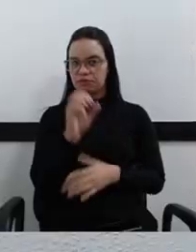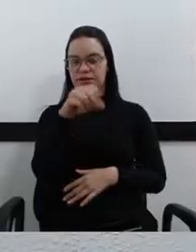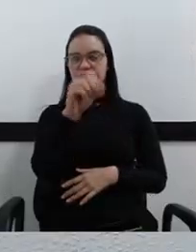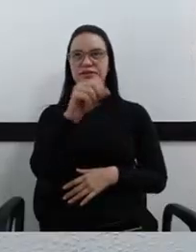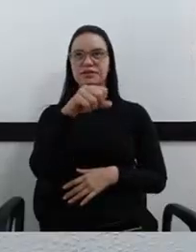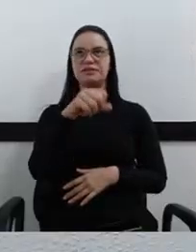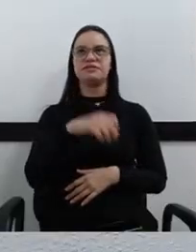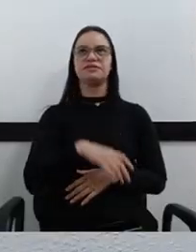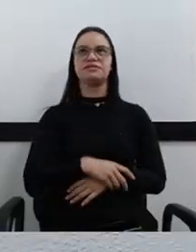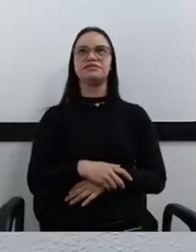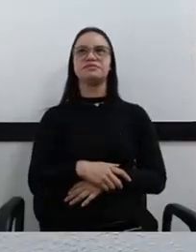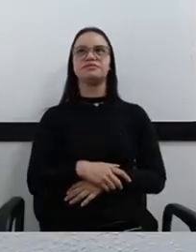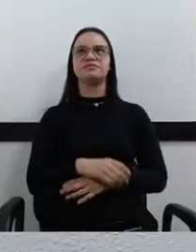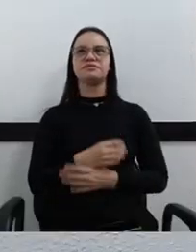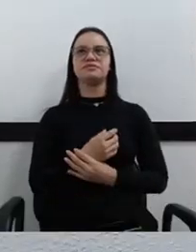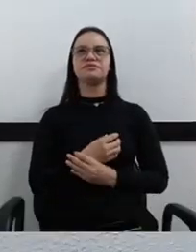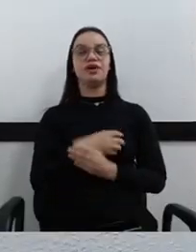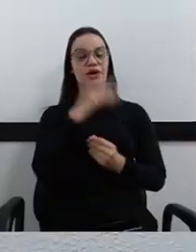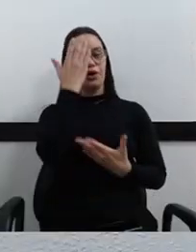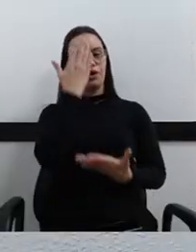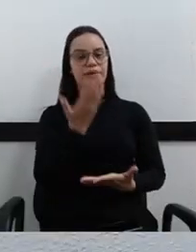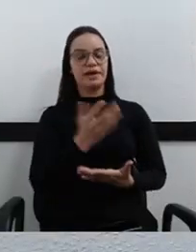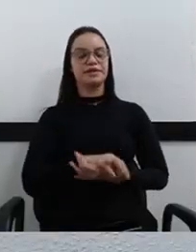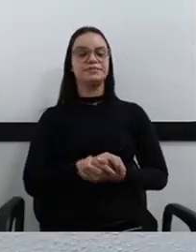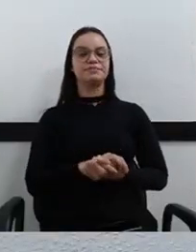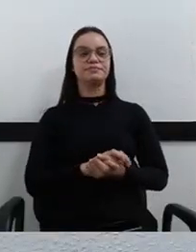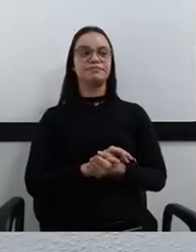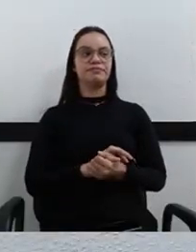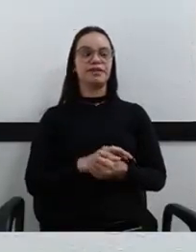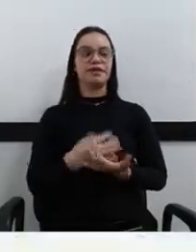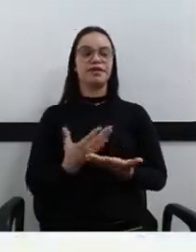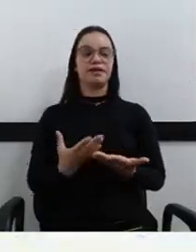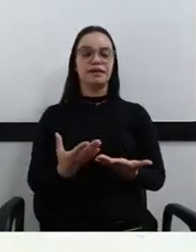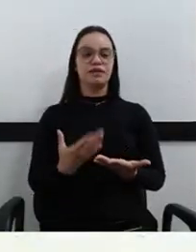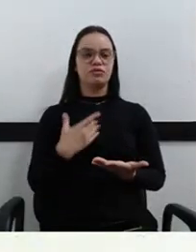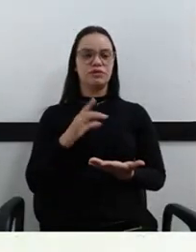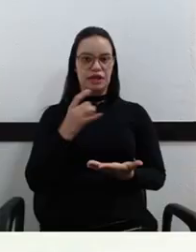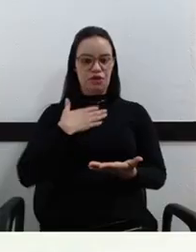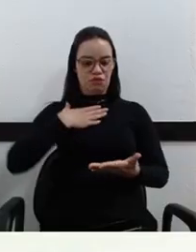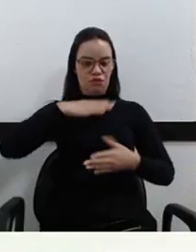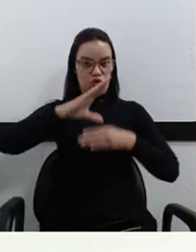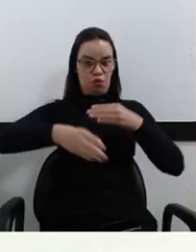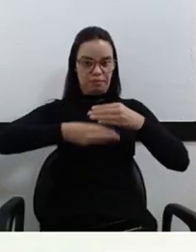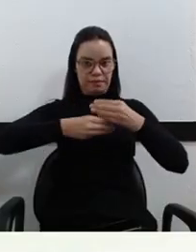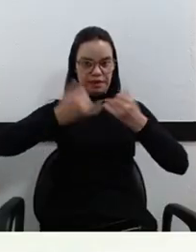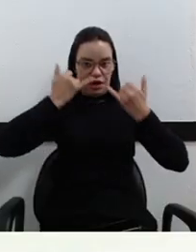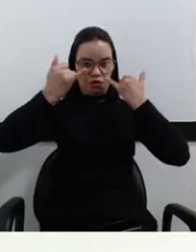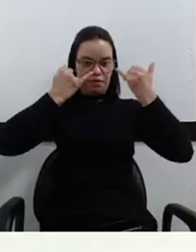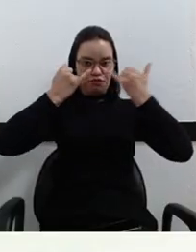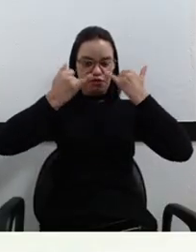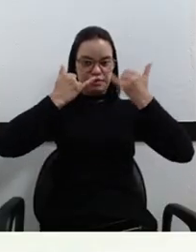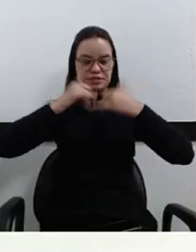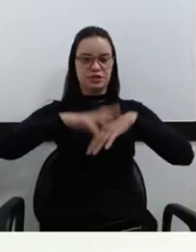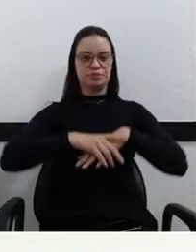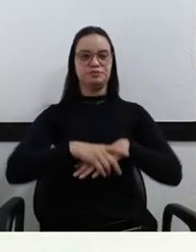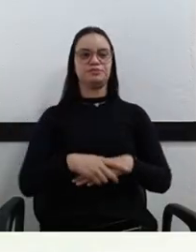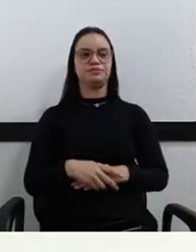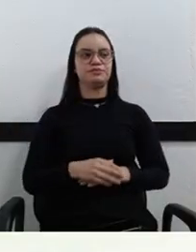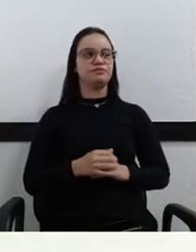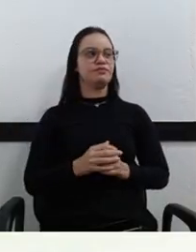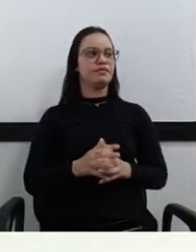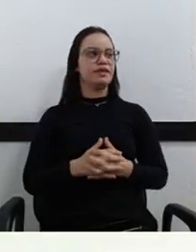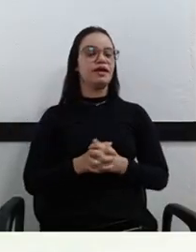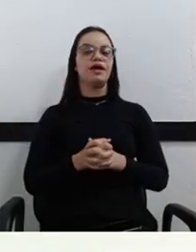Tá com a palavra, conselheiro. Obrigado. Conselheiro Leonardo, só para complementar aqui os teus apontamentos, eu concordo contigo,